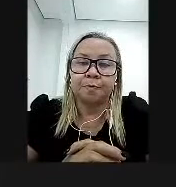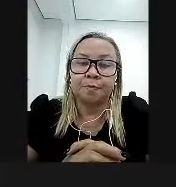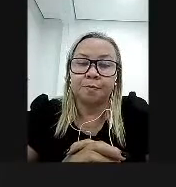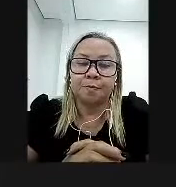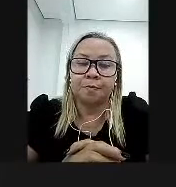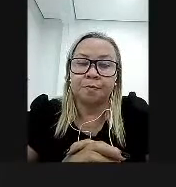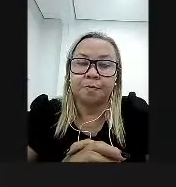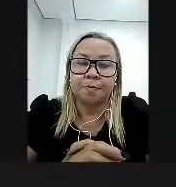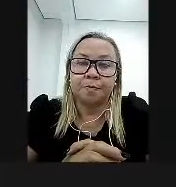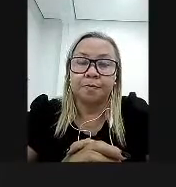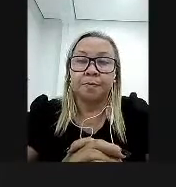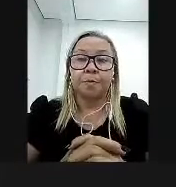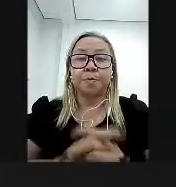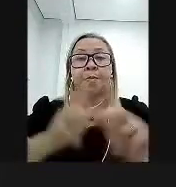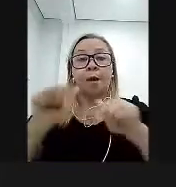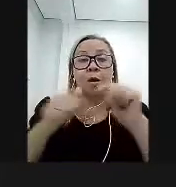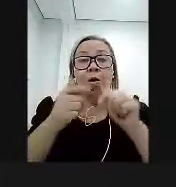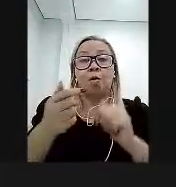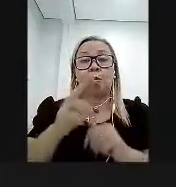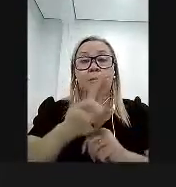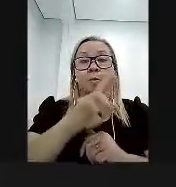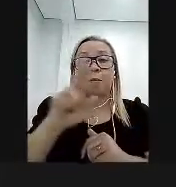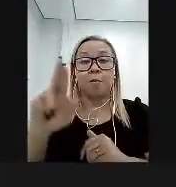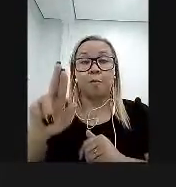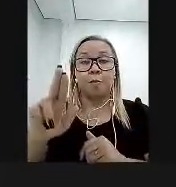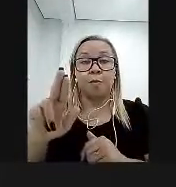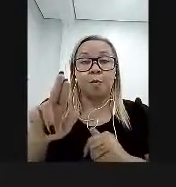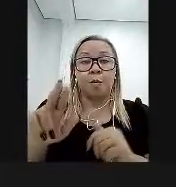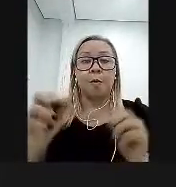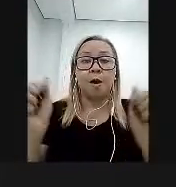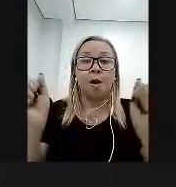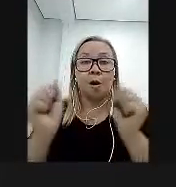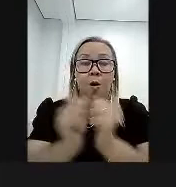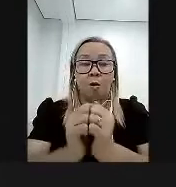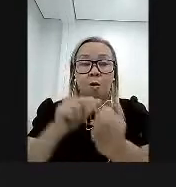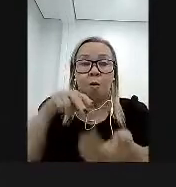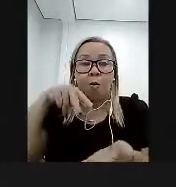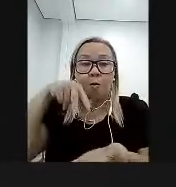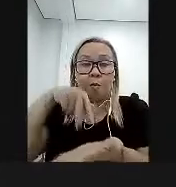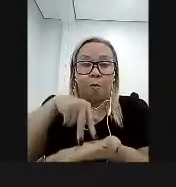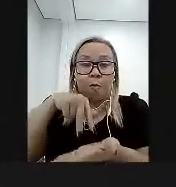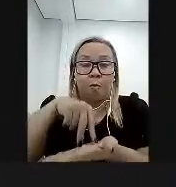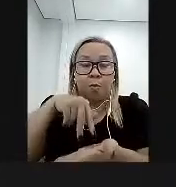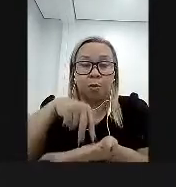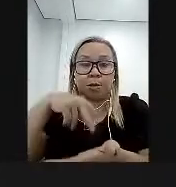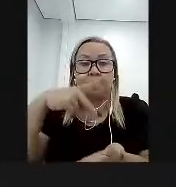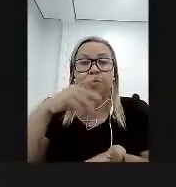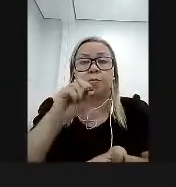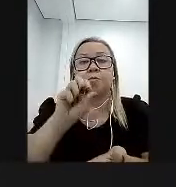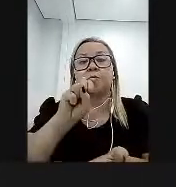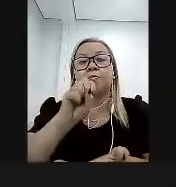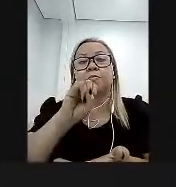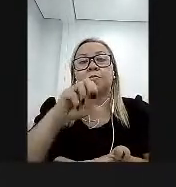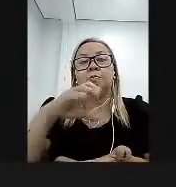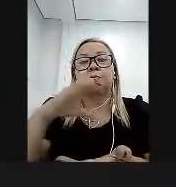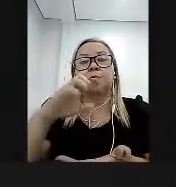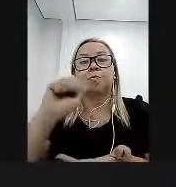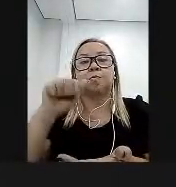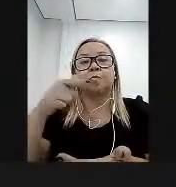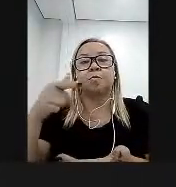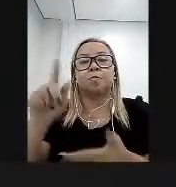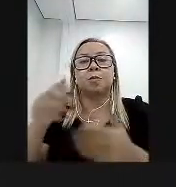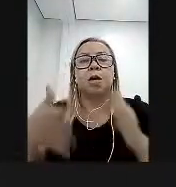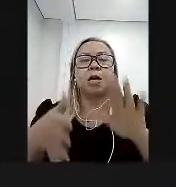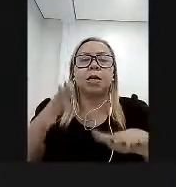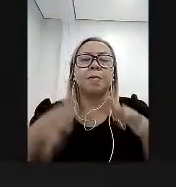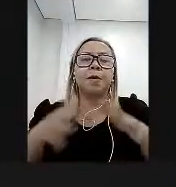Meu trabalho se chama Composição, separado, Composição, porque ele depende muito da